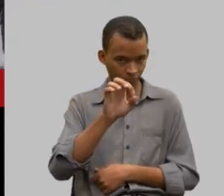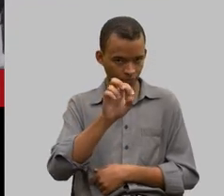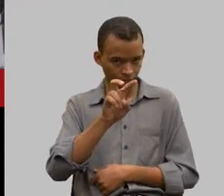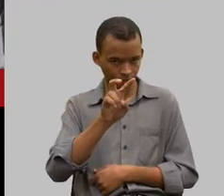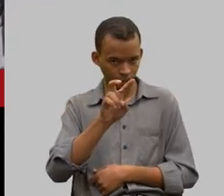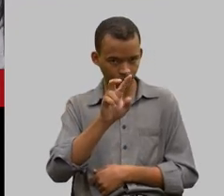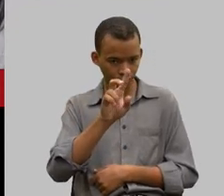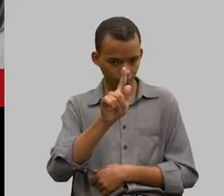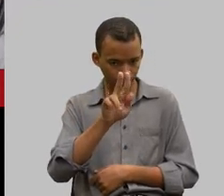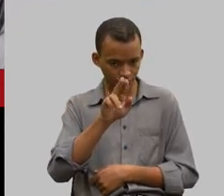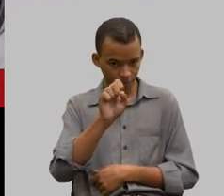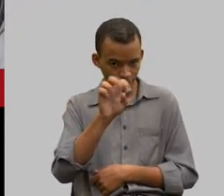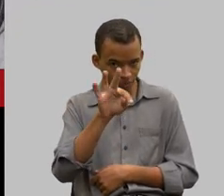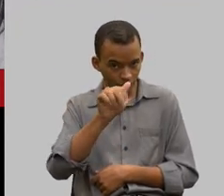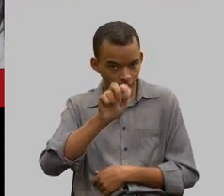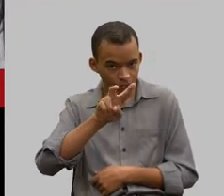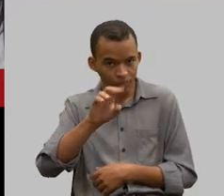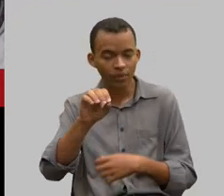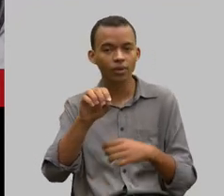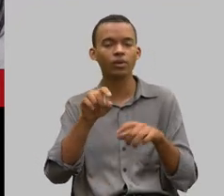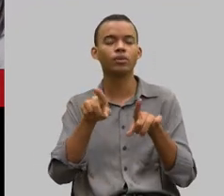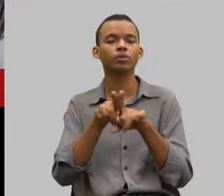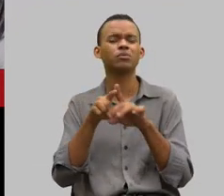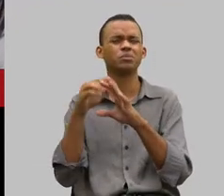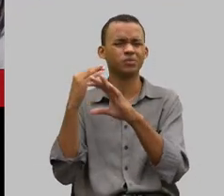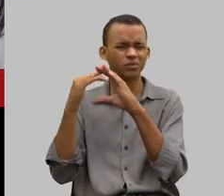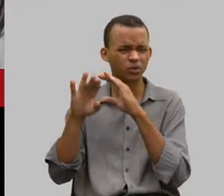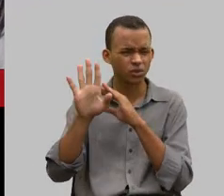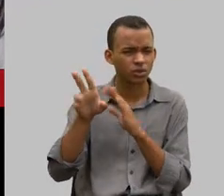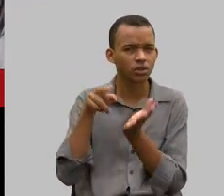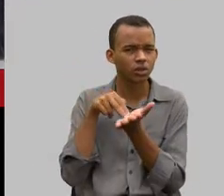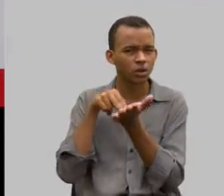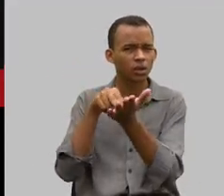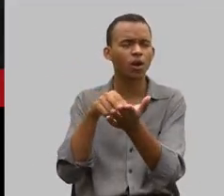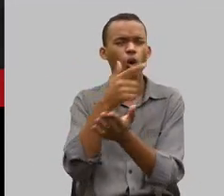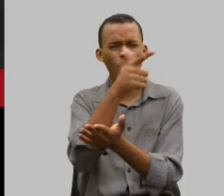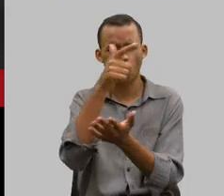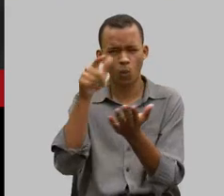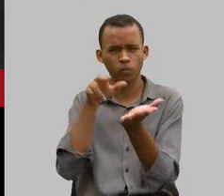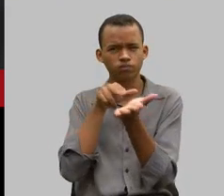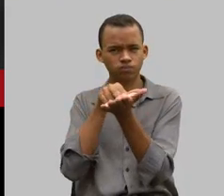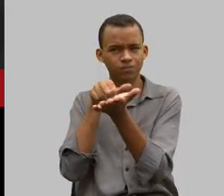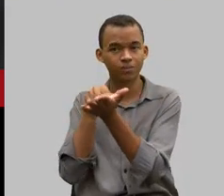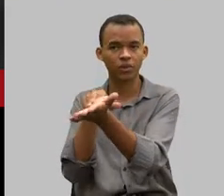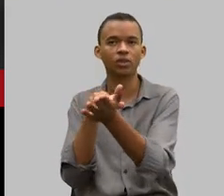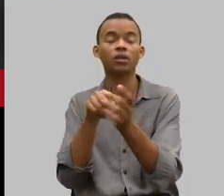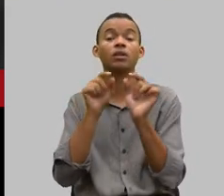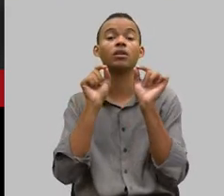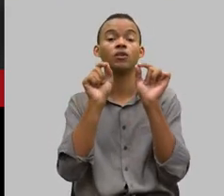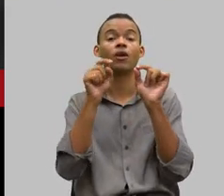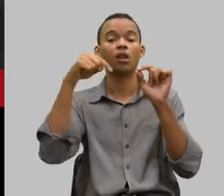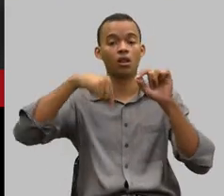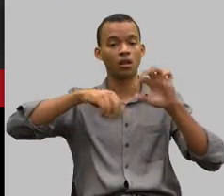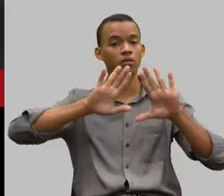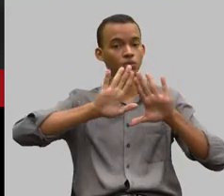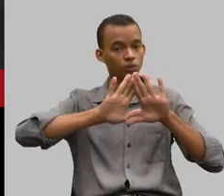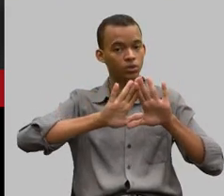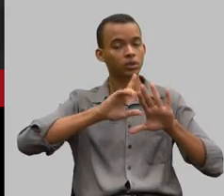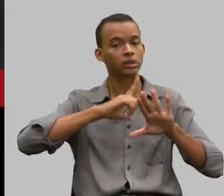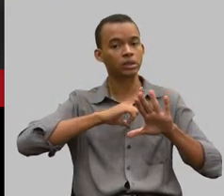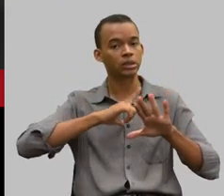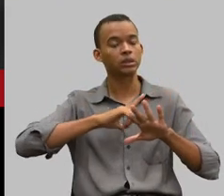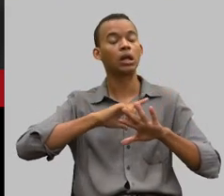Bernardo irá receber Gustavo Oliveira lá da empresa Mineira de comunicação eh nós teremos aqui na casa um ciclo de